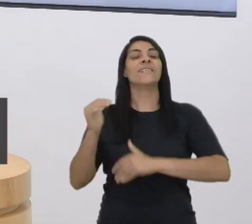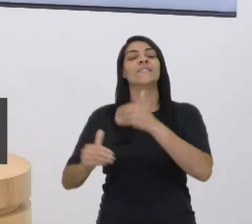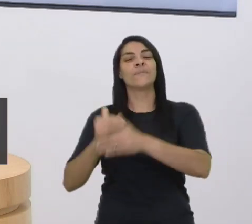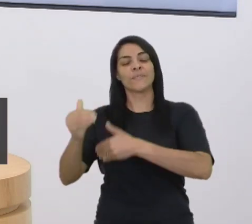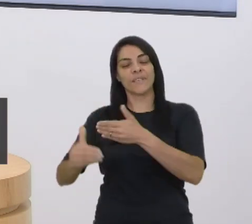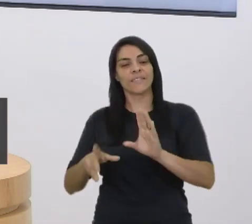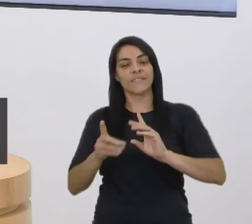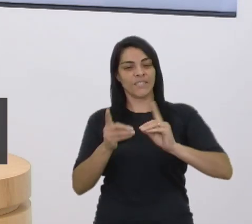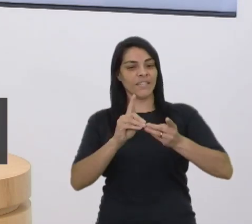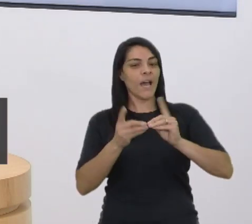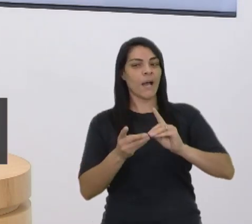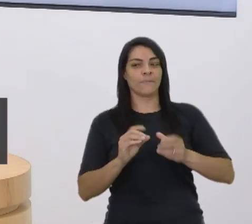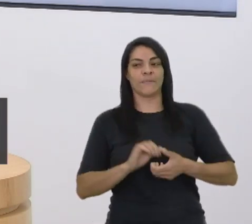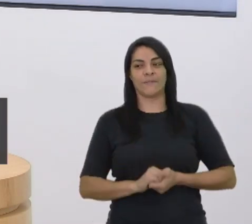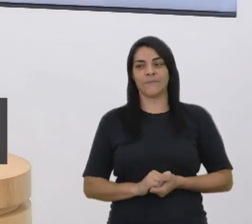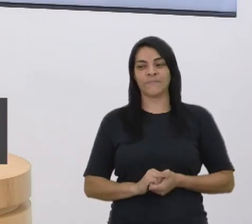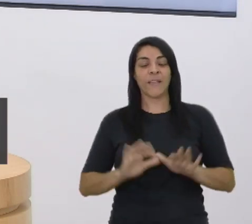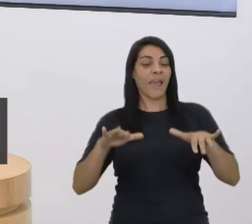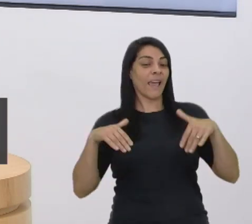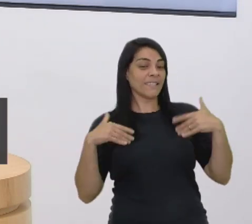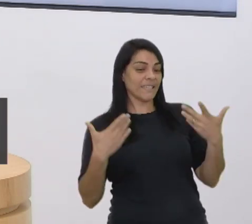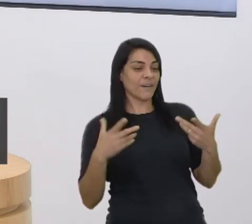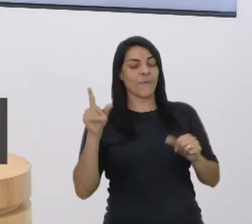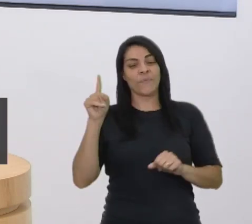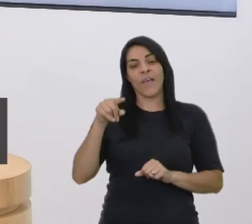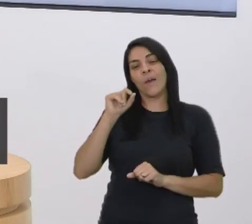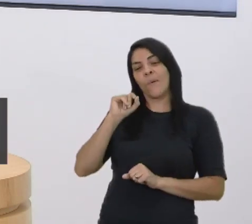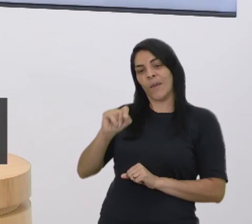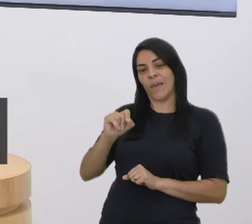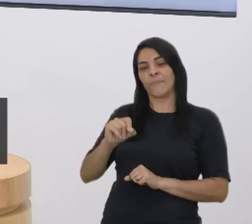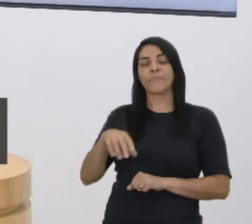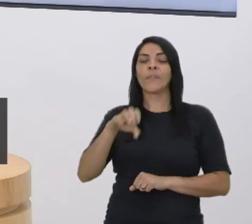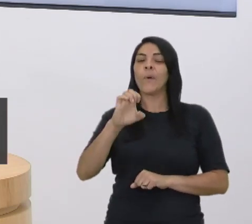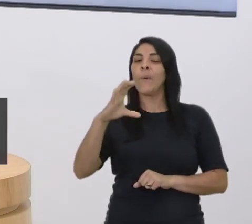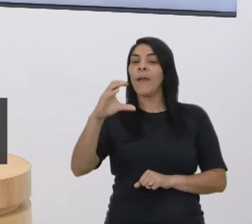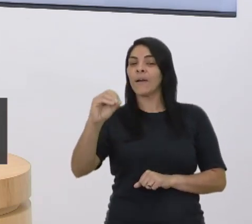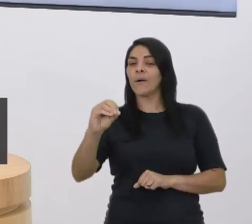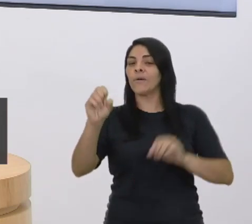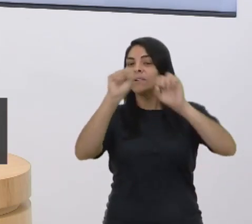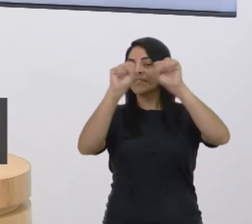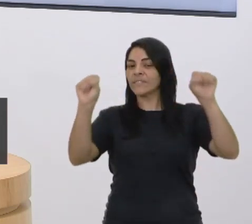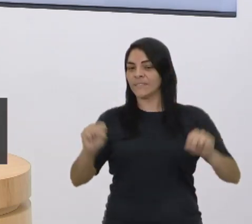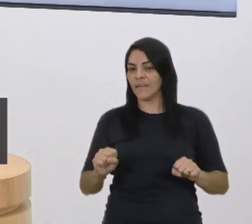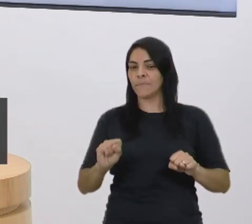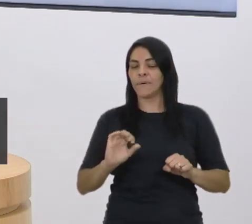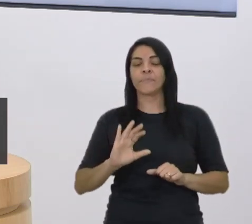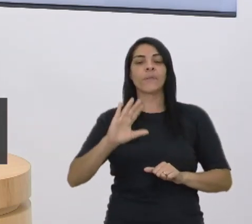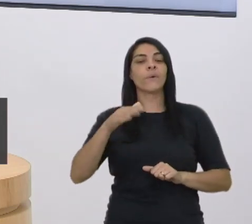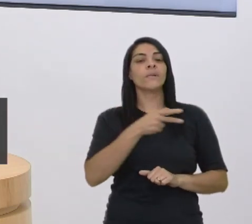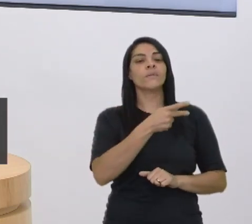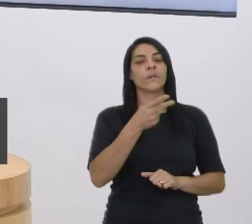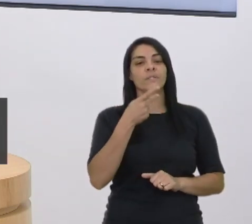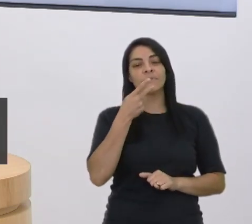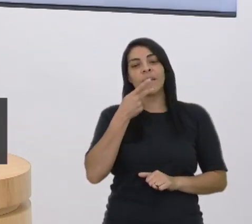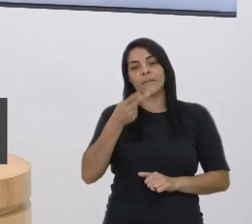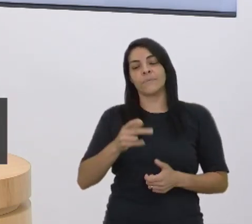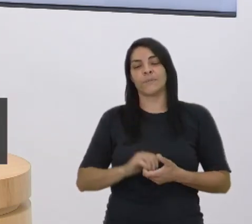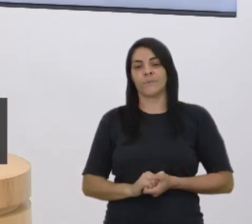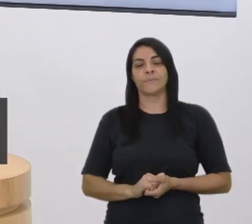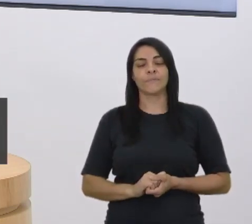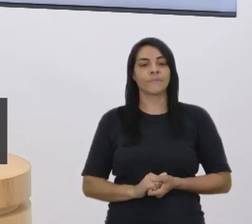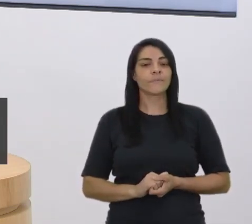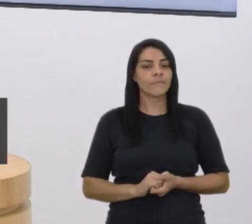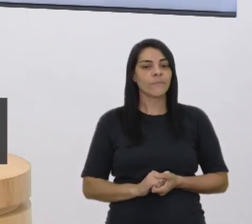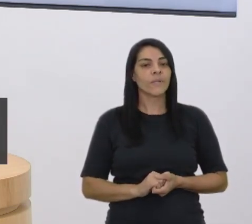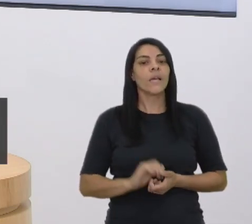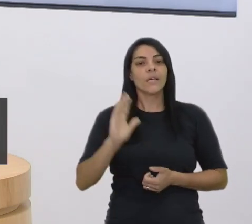dinâmico. E o ecossistema, eu acho que muito quando a gente fala sobre ecologia e tudo mais, e eu acho que a gente já comentou isso nas